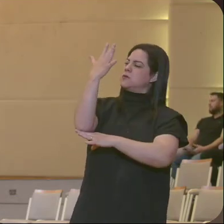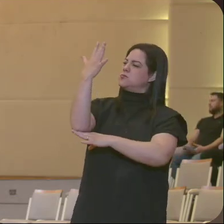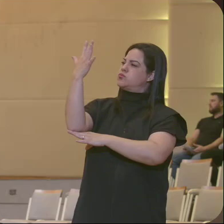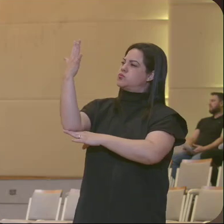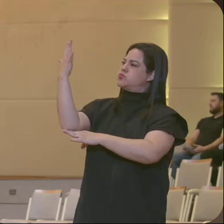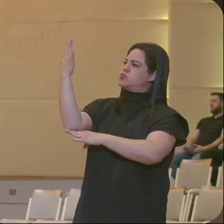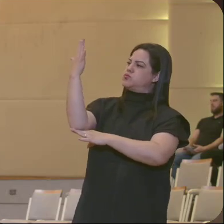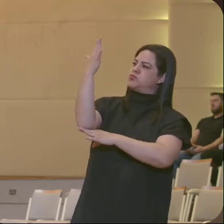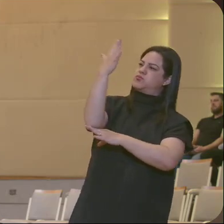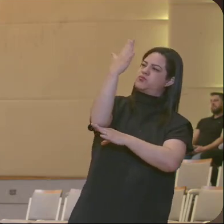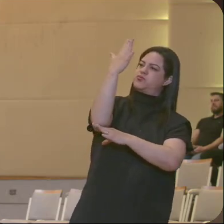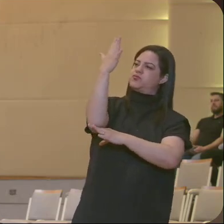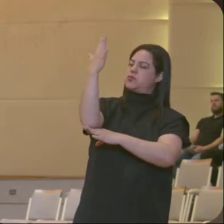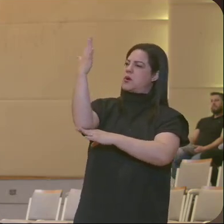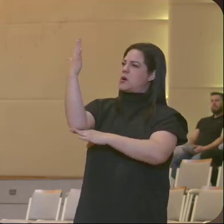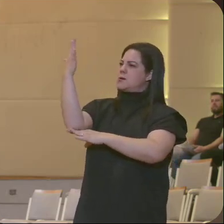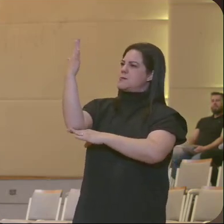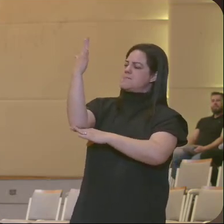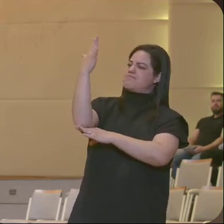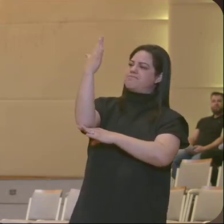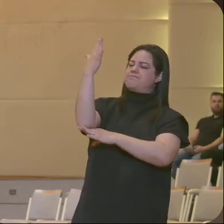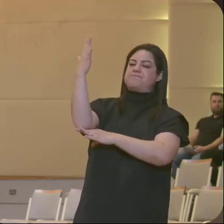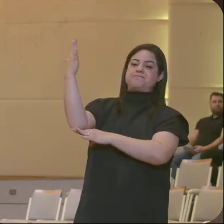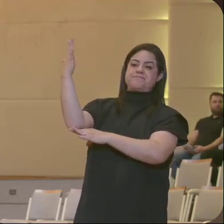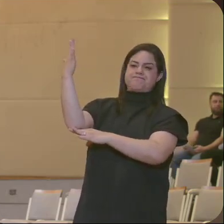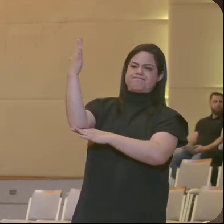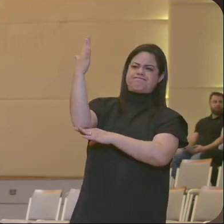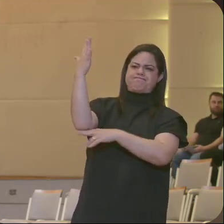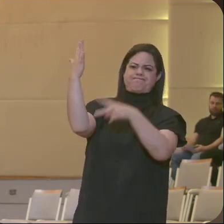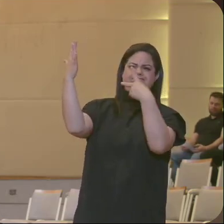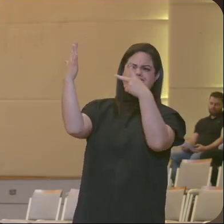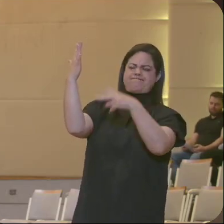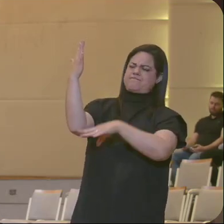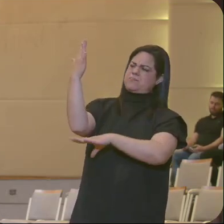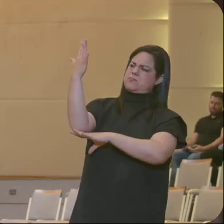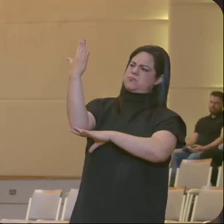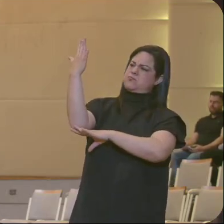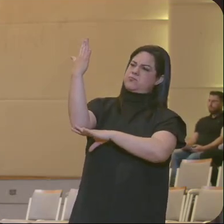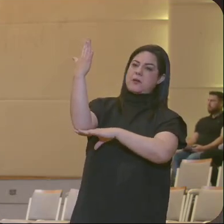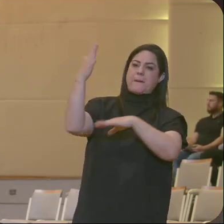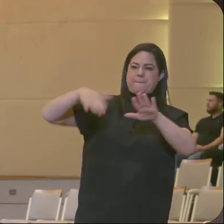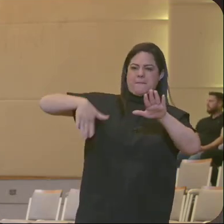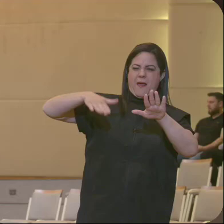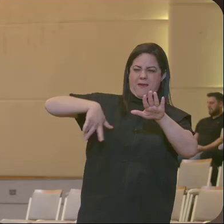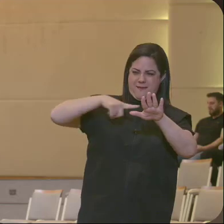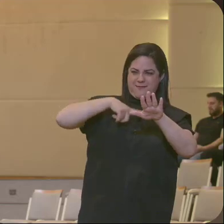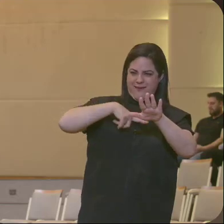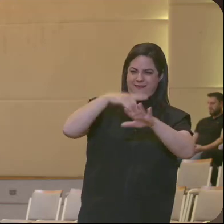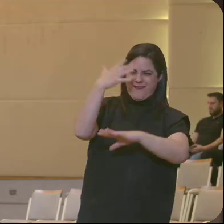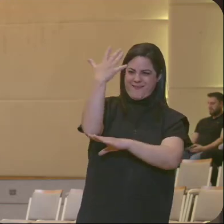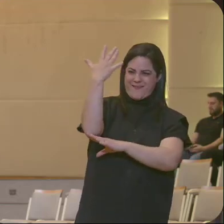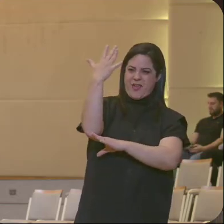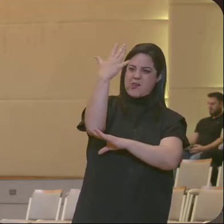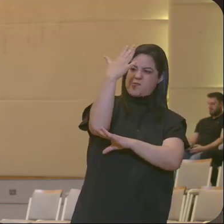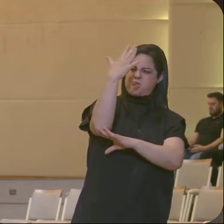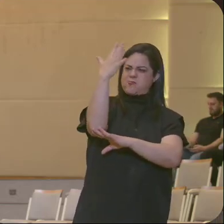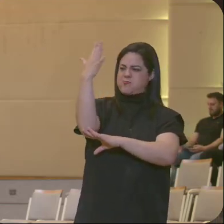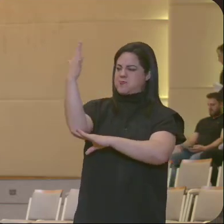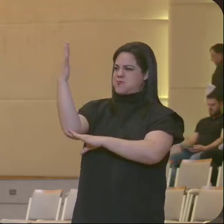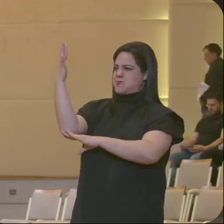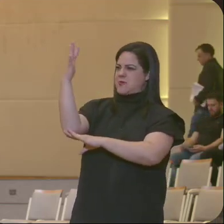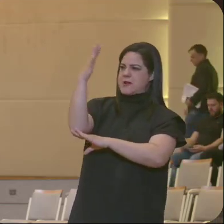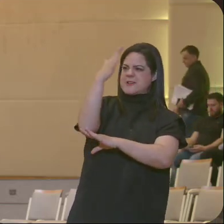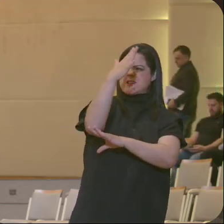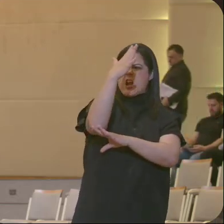os fortes ventos atingem lá a palmeira, você já viu ela na beira da praia e os ventos batendo nela, ela